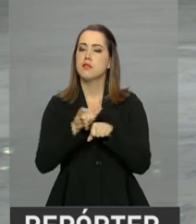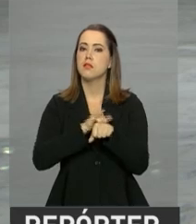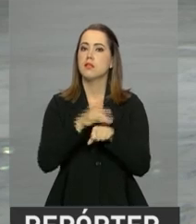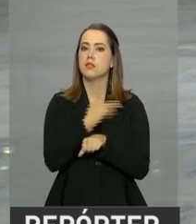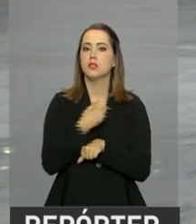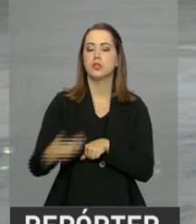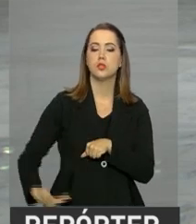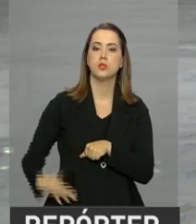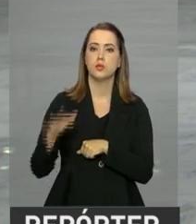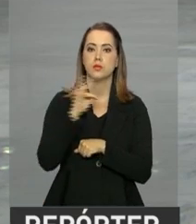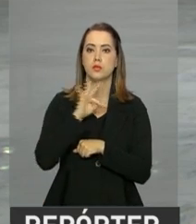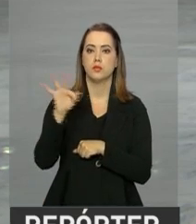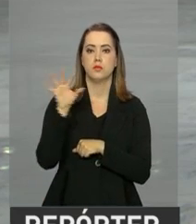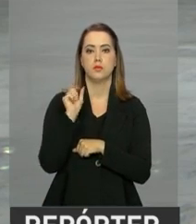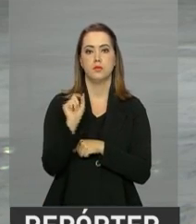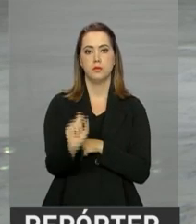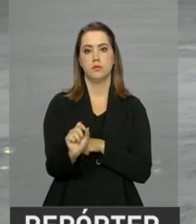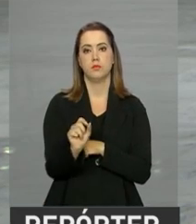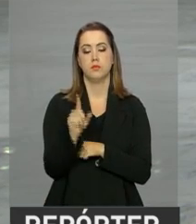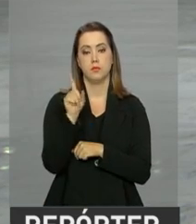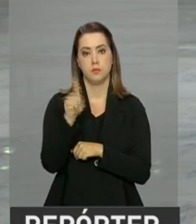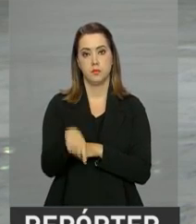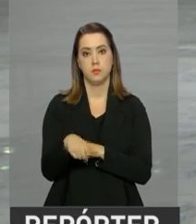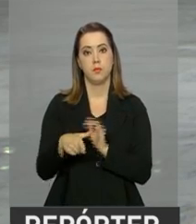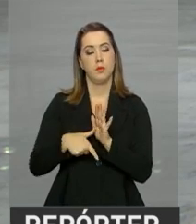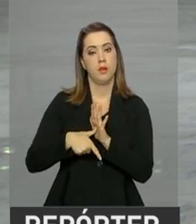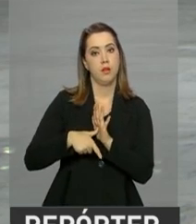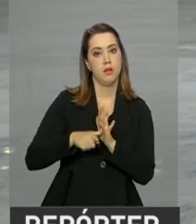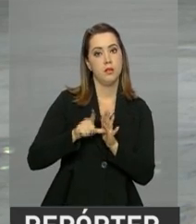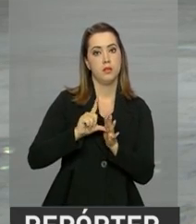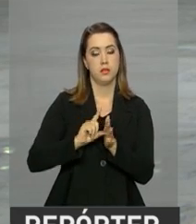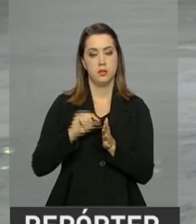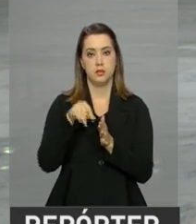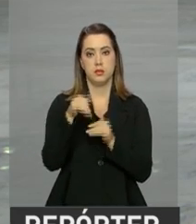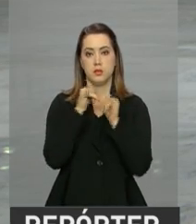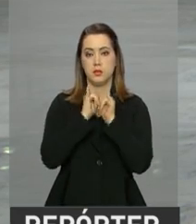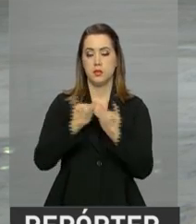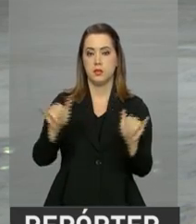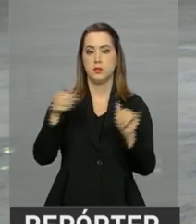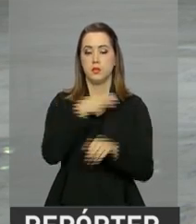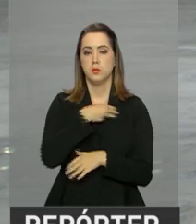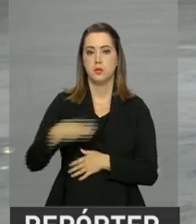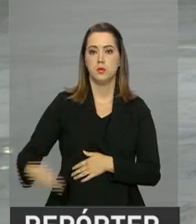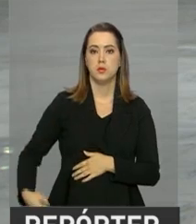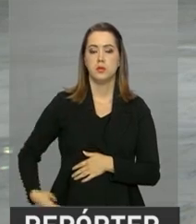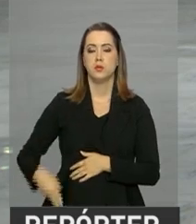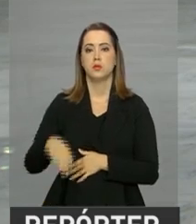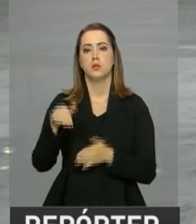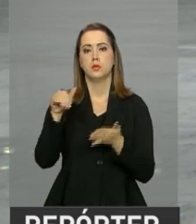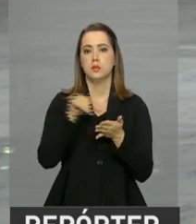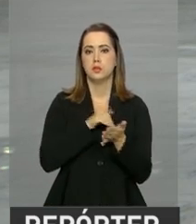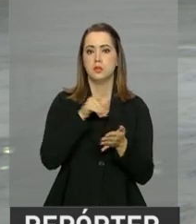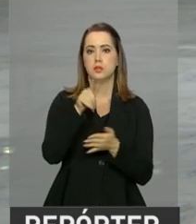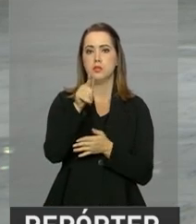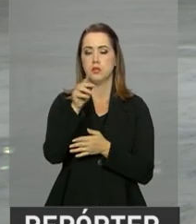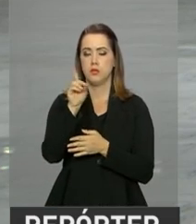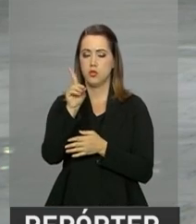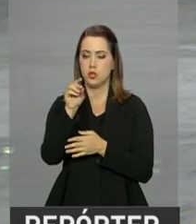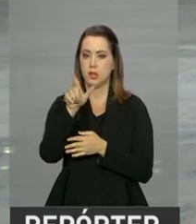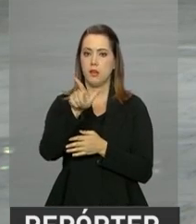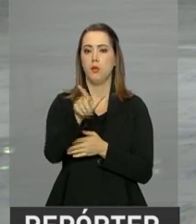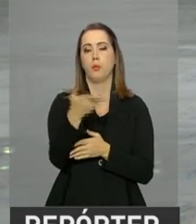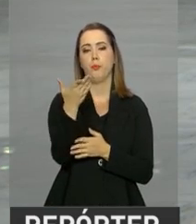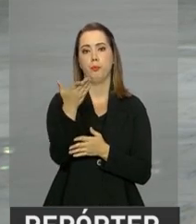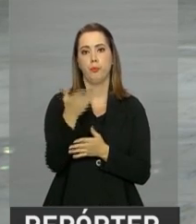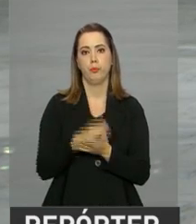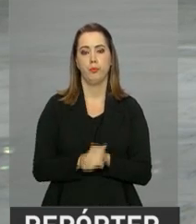em relação a essas medidas provisórias. Quem antecipou essa estratégia foi o ministro da Secretaria de Governo, Gedel Vieira